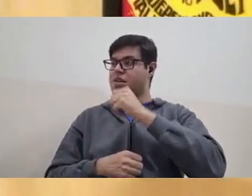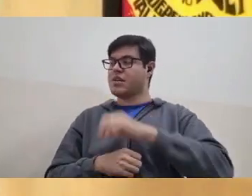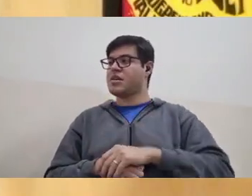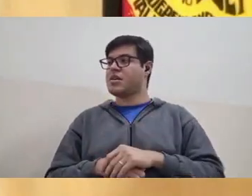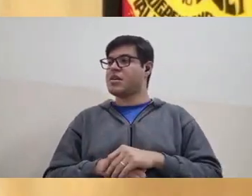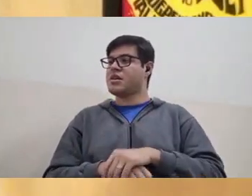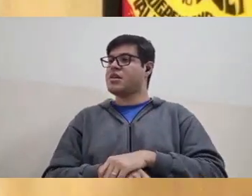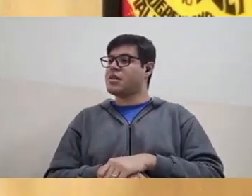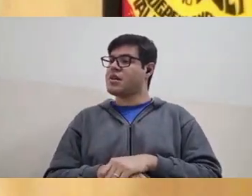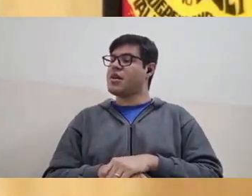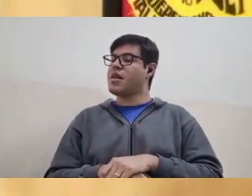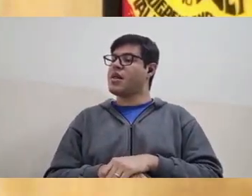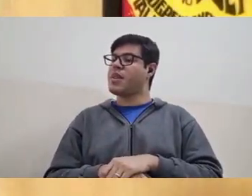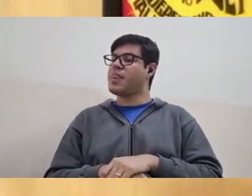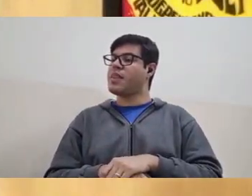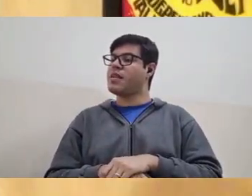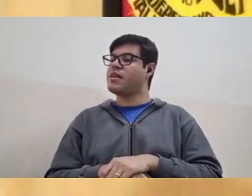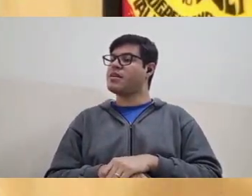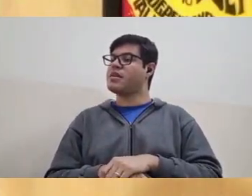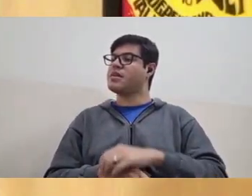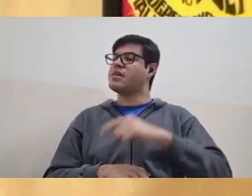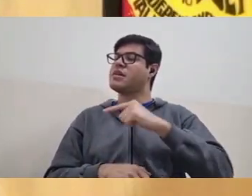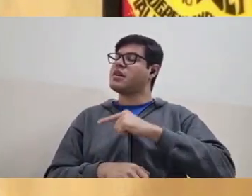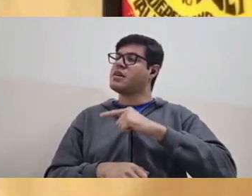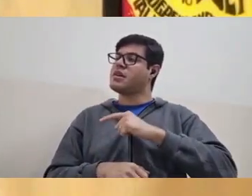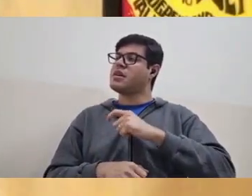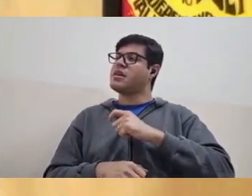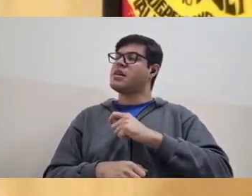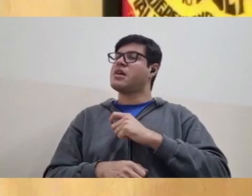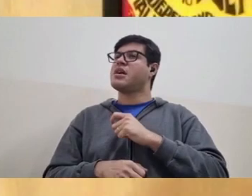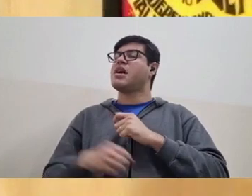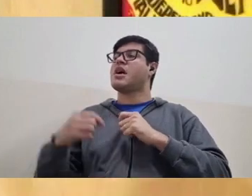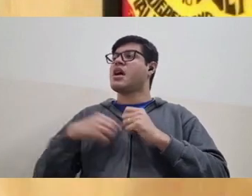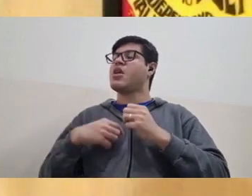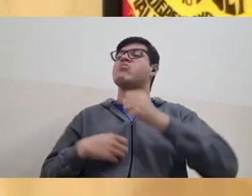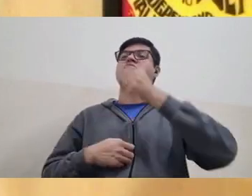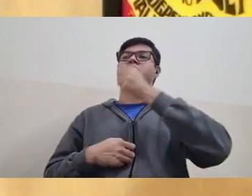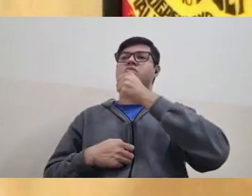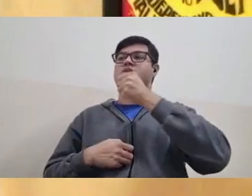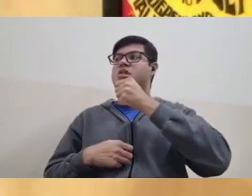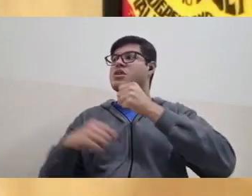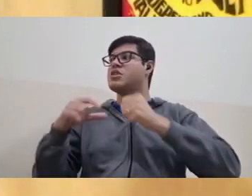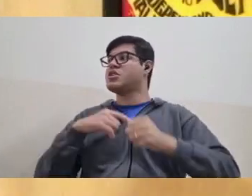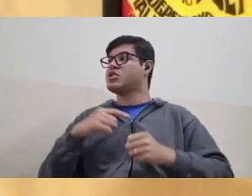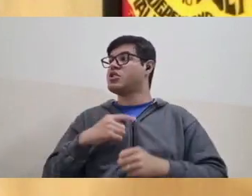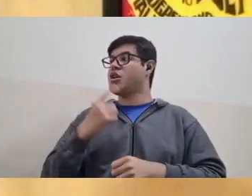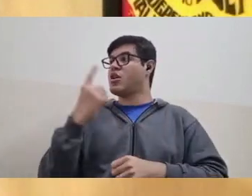grande. E eu fiz uma matéria que Araras tinha uma árvore para cada habitante.